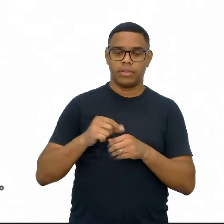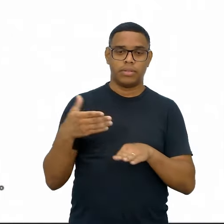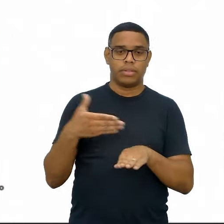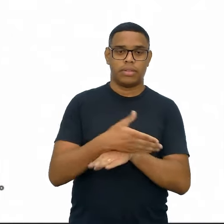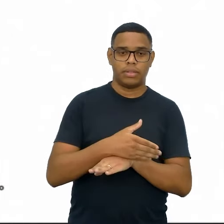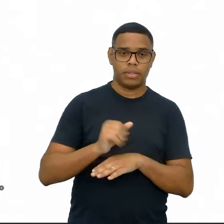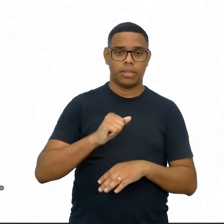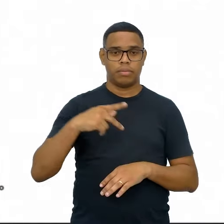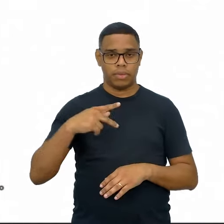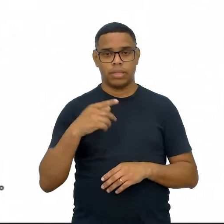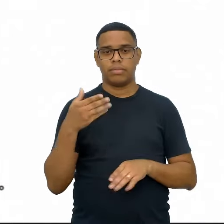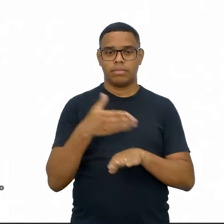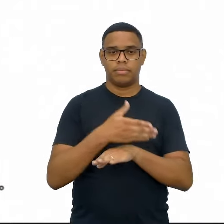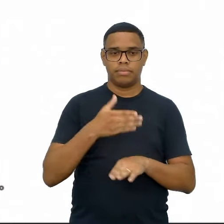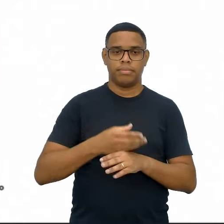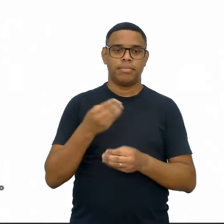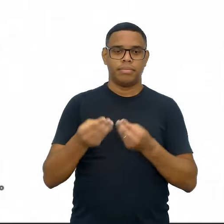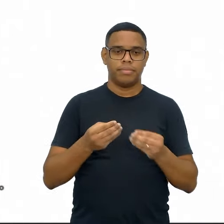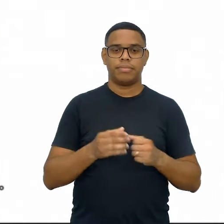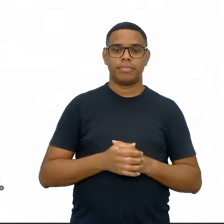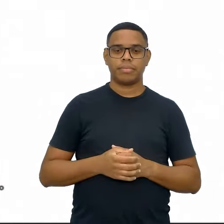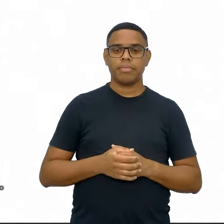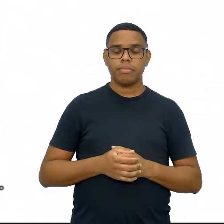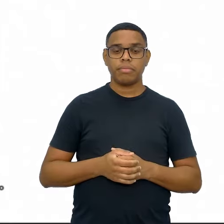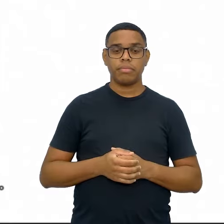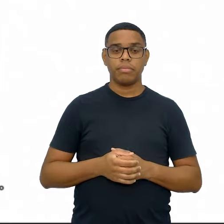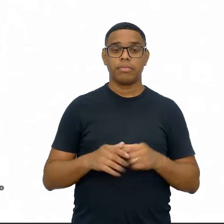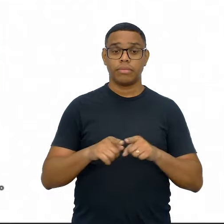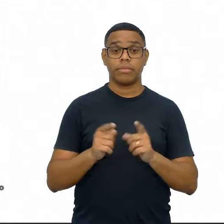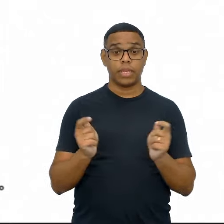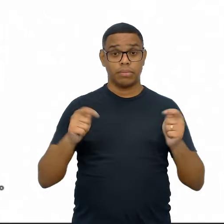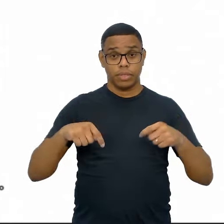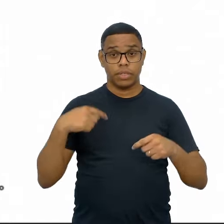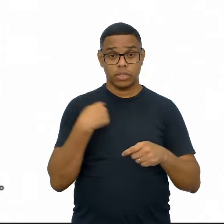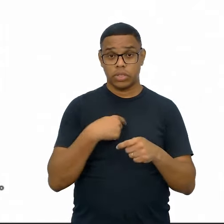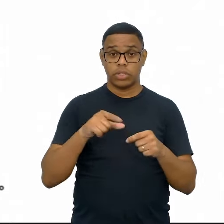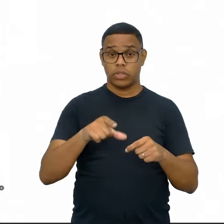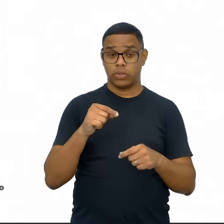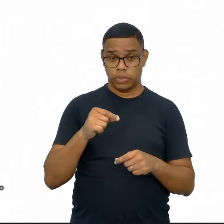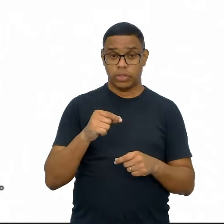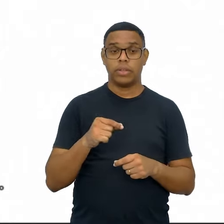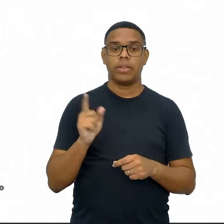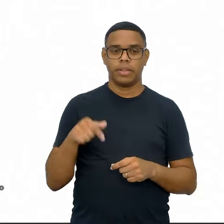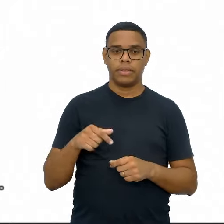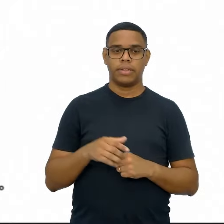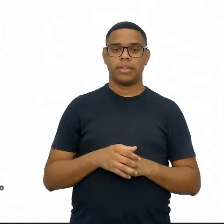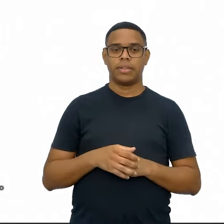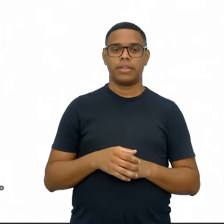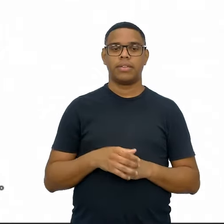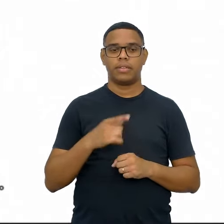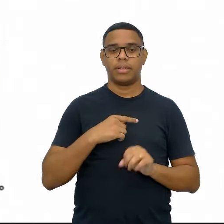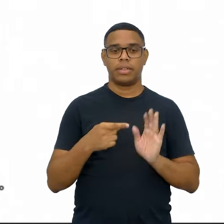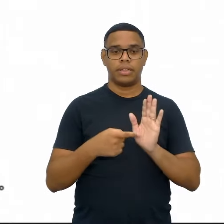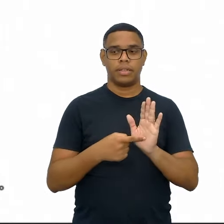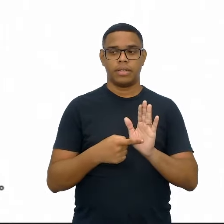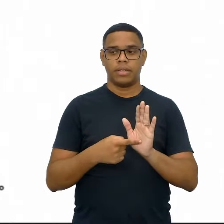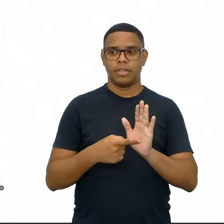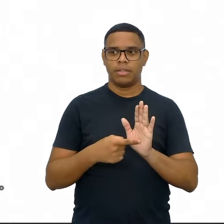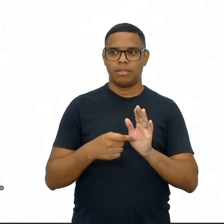lá na intranet, para ter acesso a essa AP. Então, a habilidade que nós elencamos, né, ela trazem,